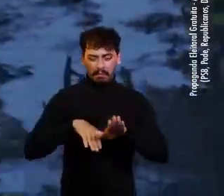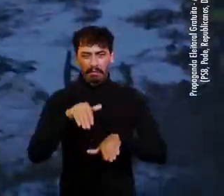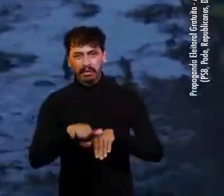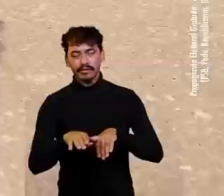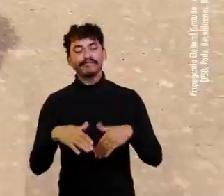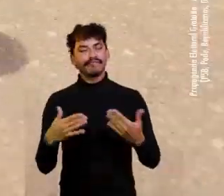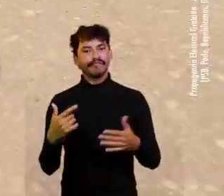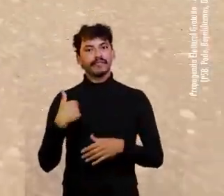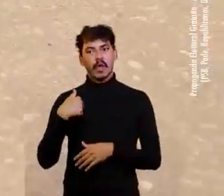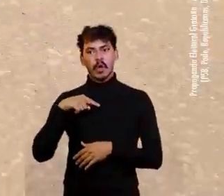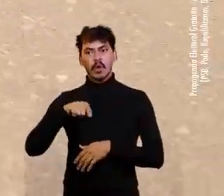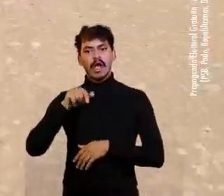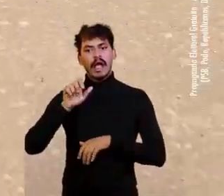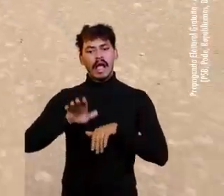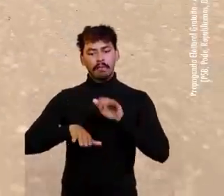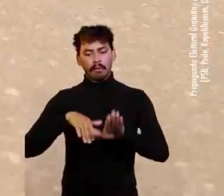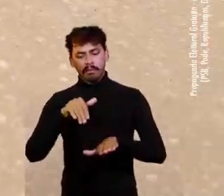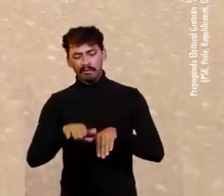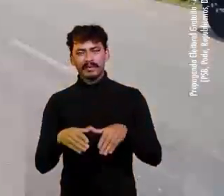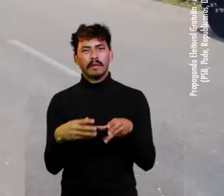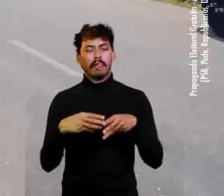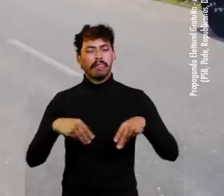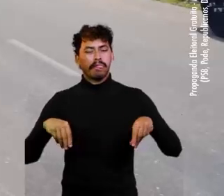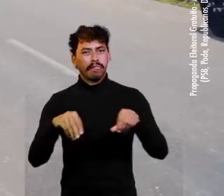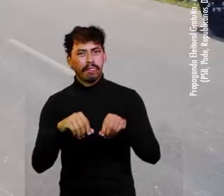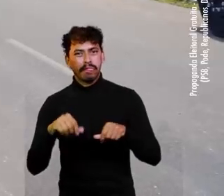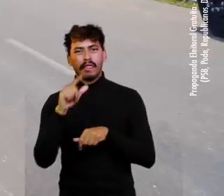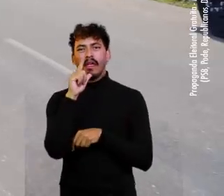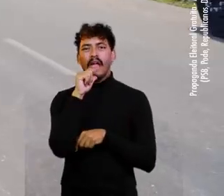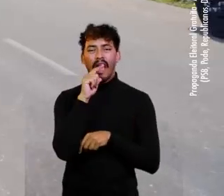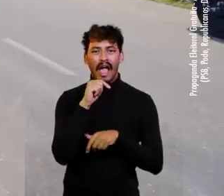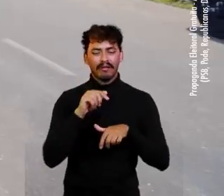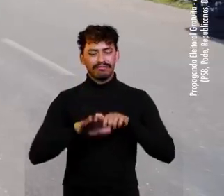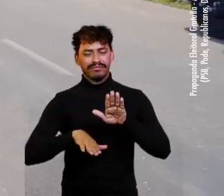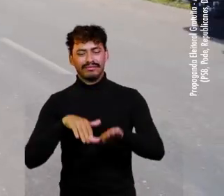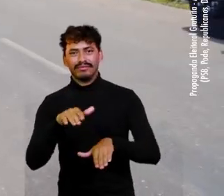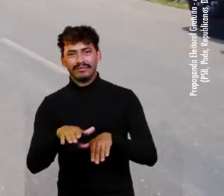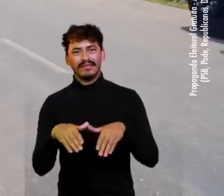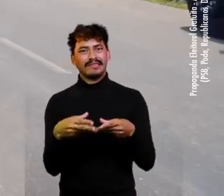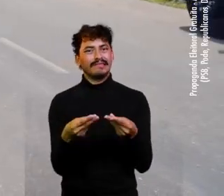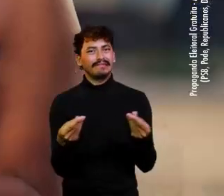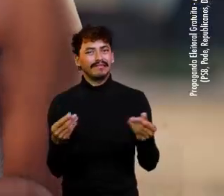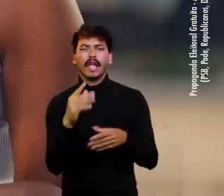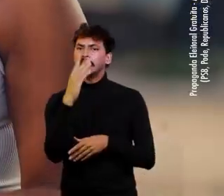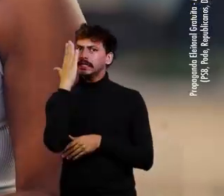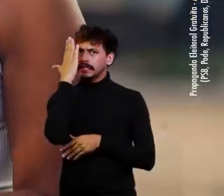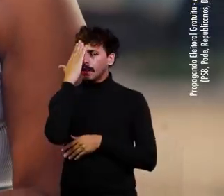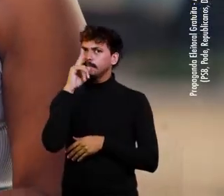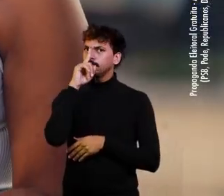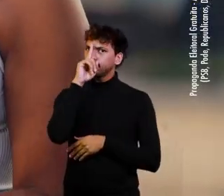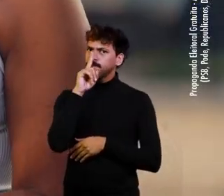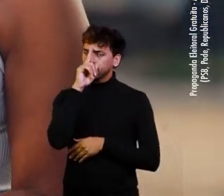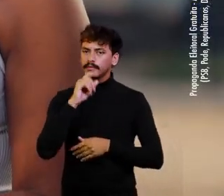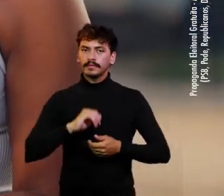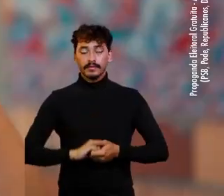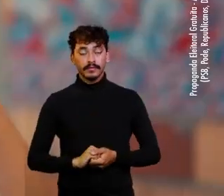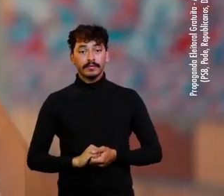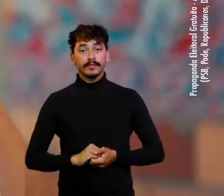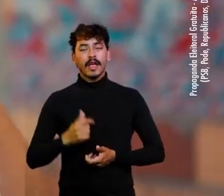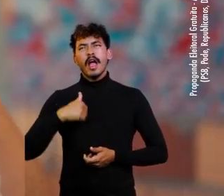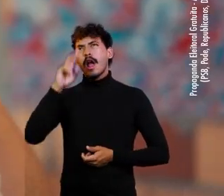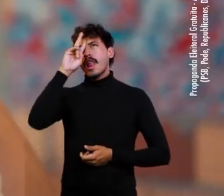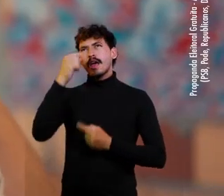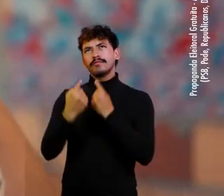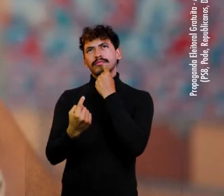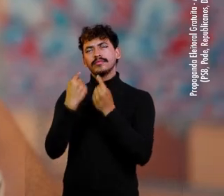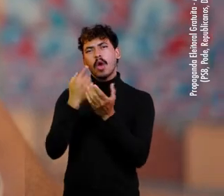né? E para mim sair caminhando, eu pisava na lama, na água, e isso a gente sabe o risco que a gente corre. Eu